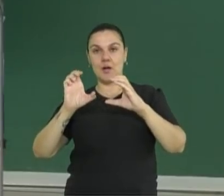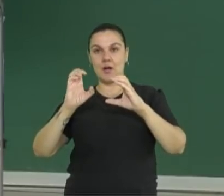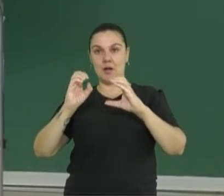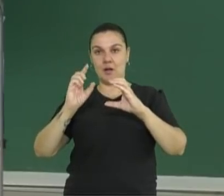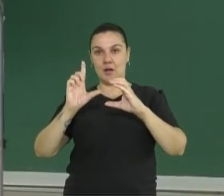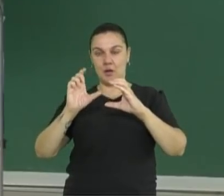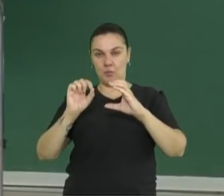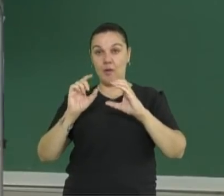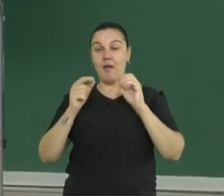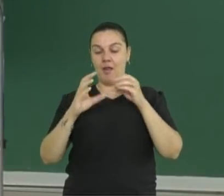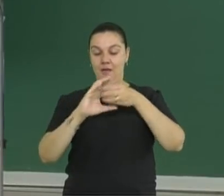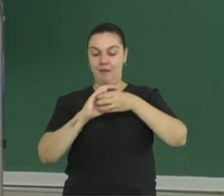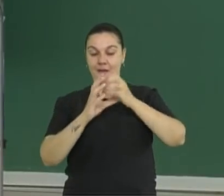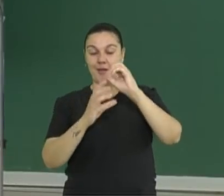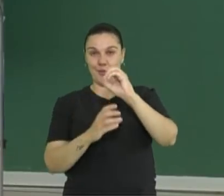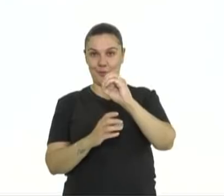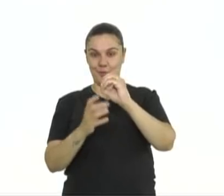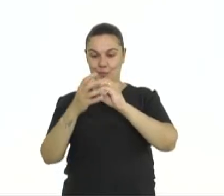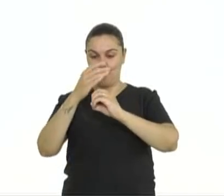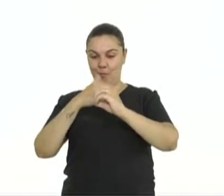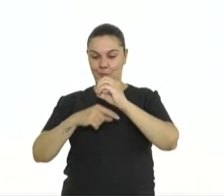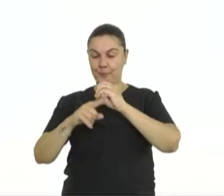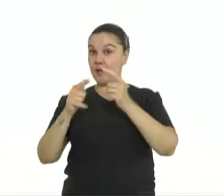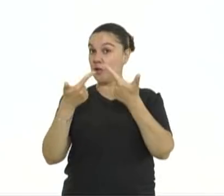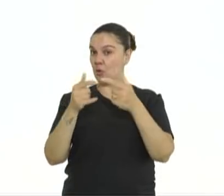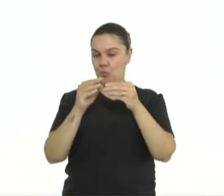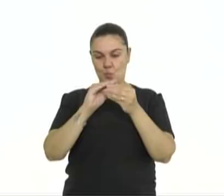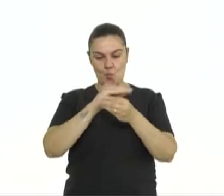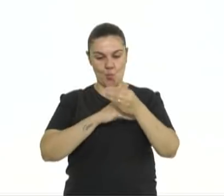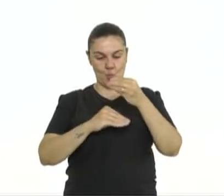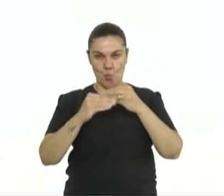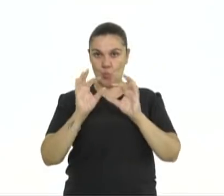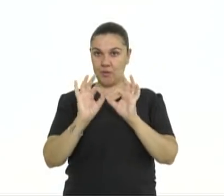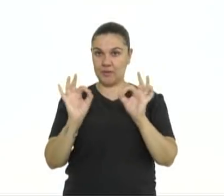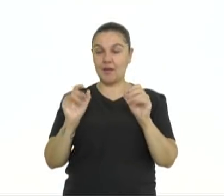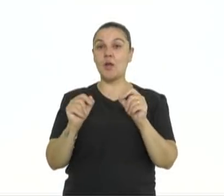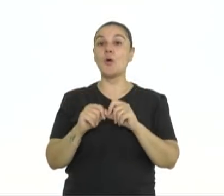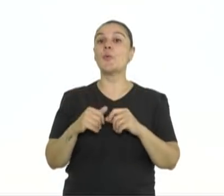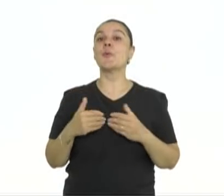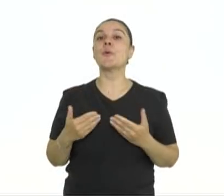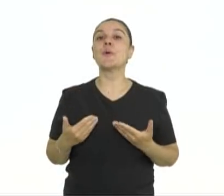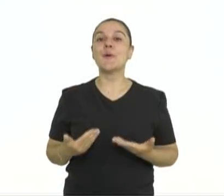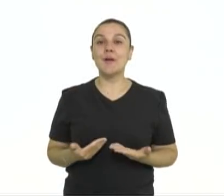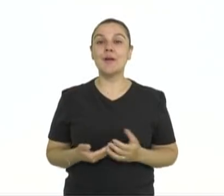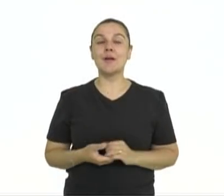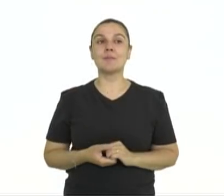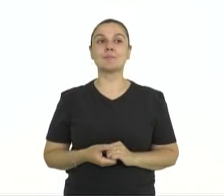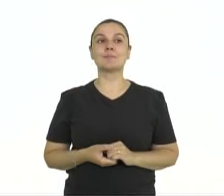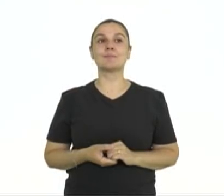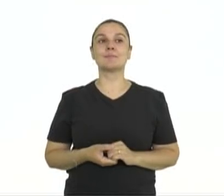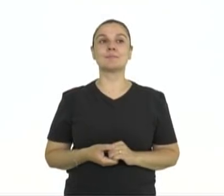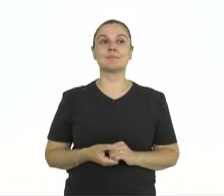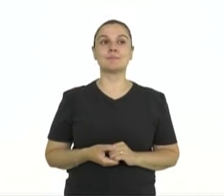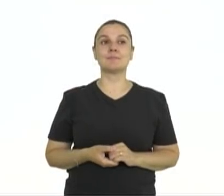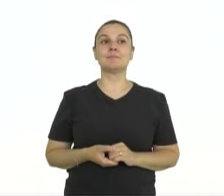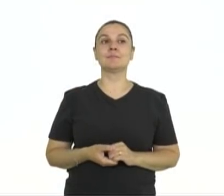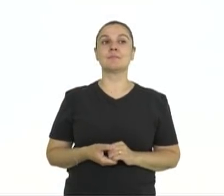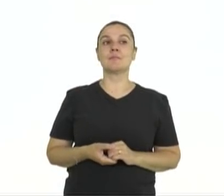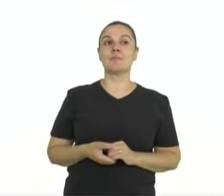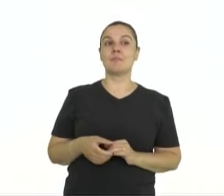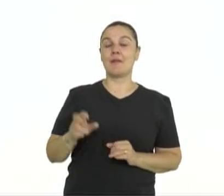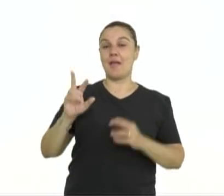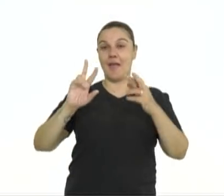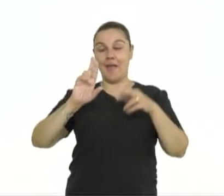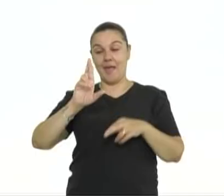estrutura esférica, sem membrana, e ela é feita, ela é constituída do quê? Proteínas